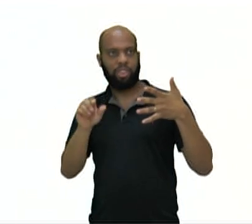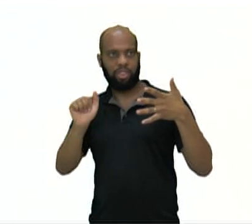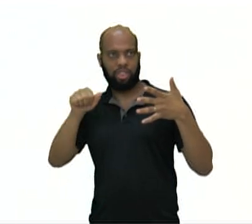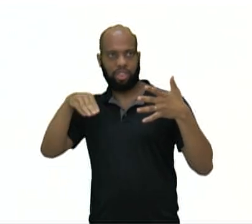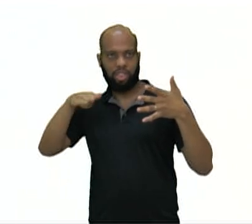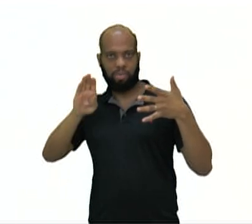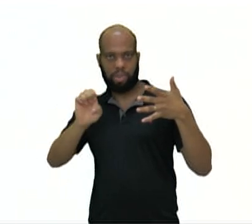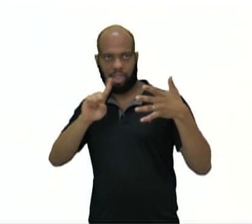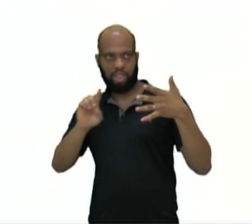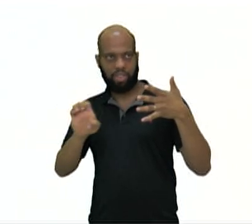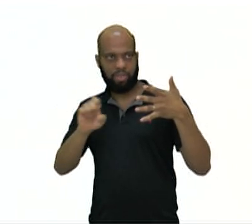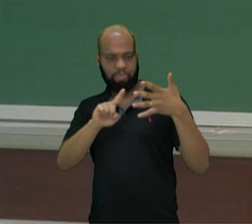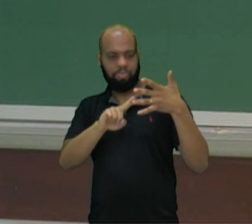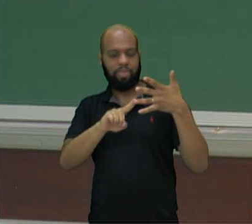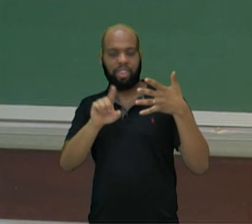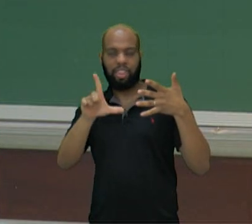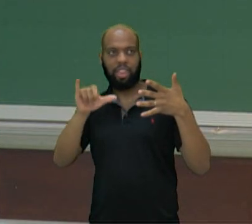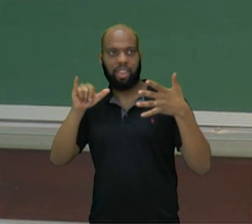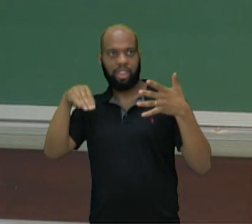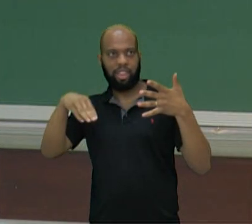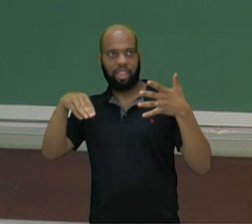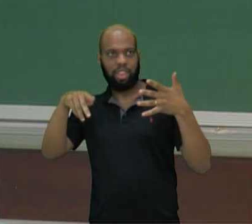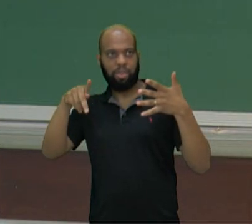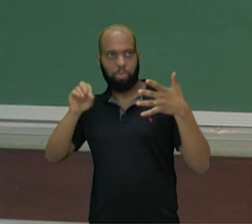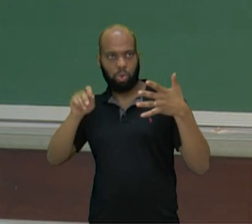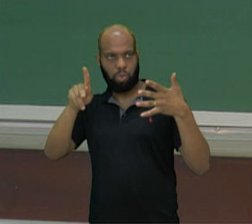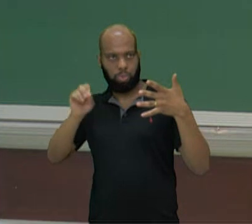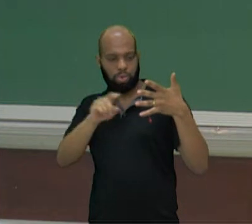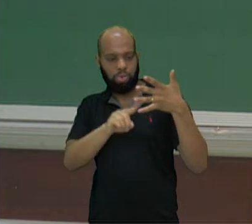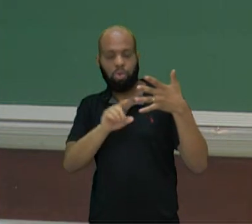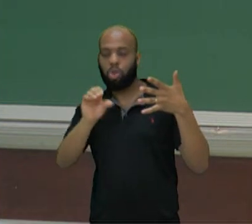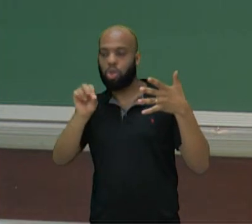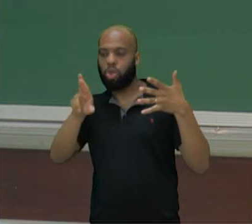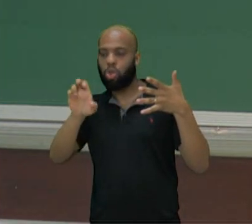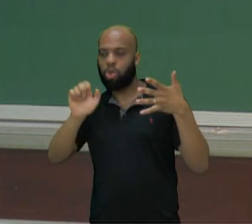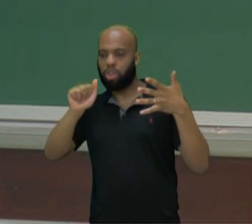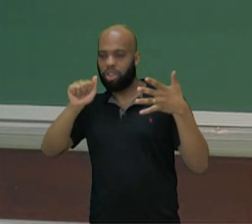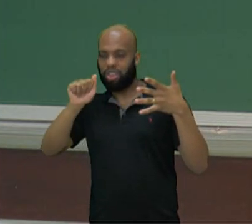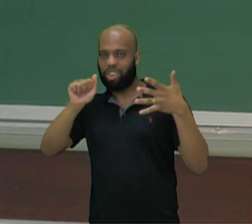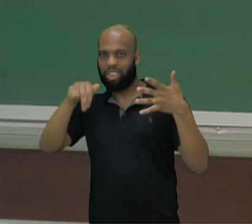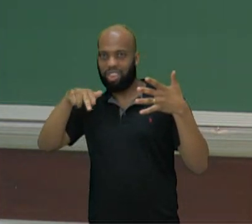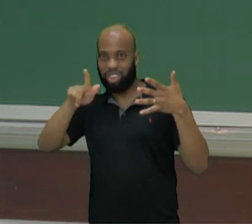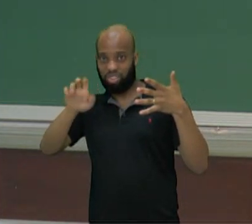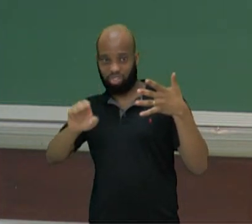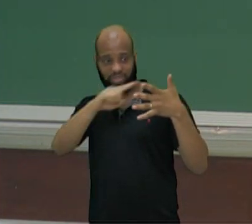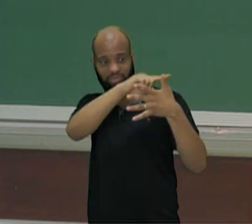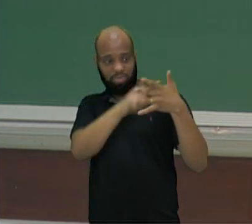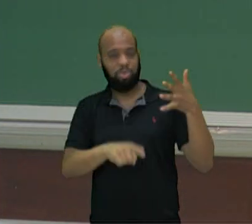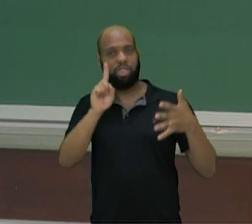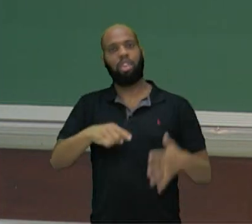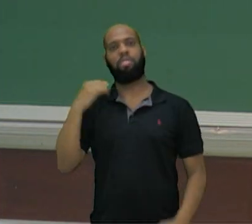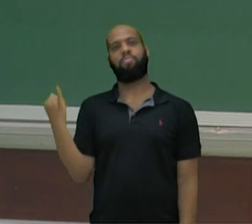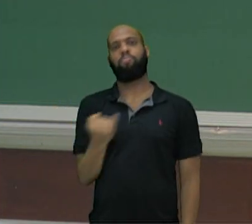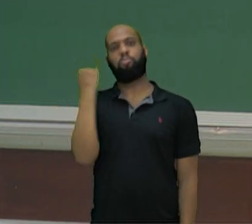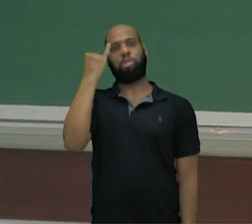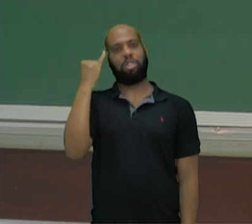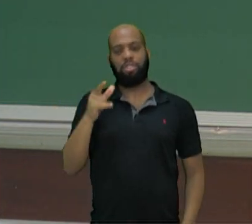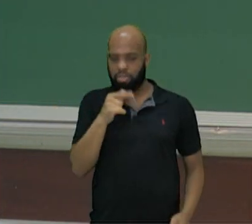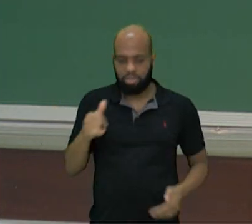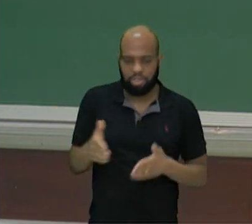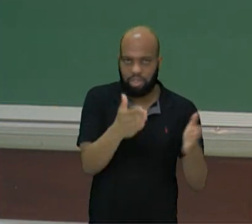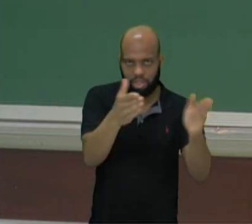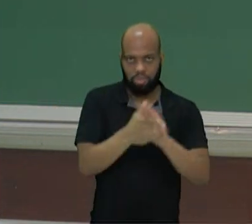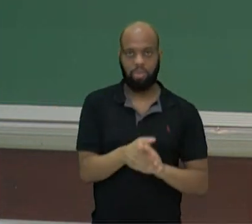aí os principais bacias hidrográficas que fazem, e os principais rios, né? Lembrando que